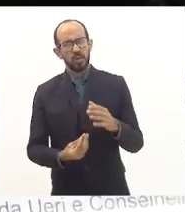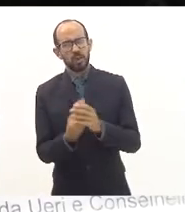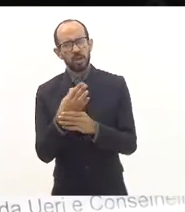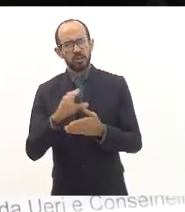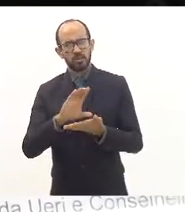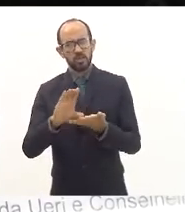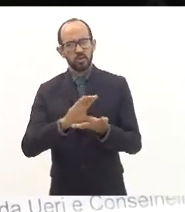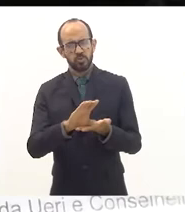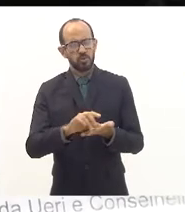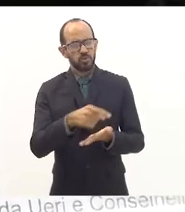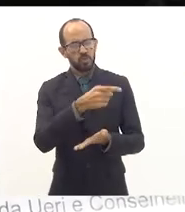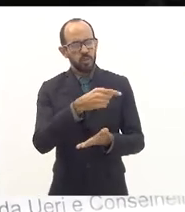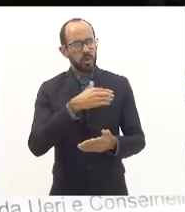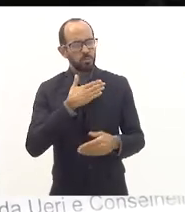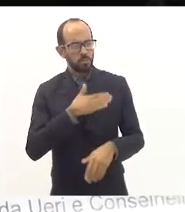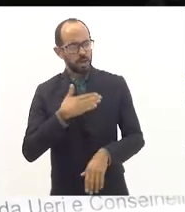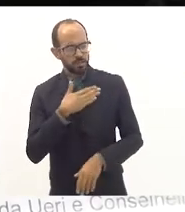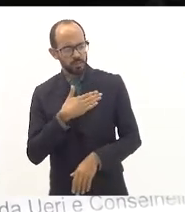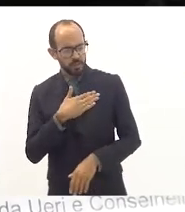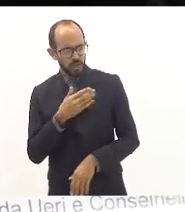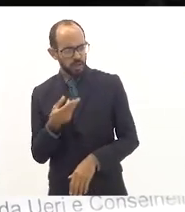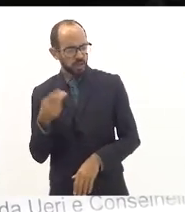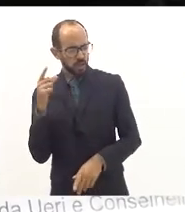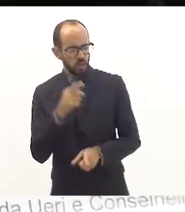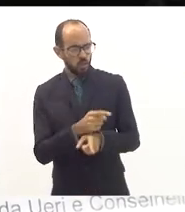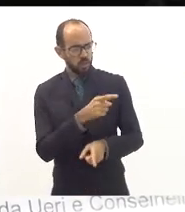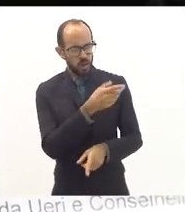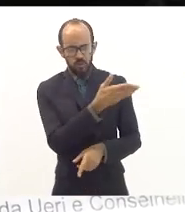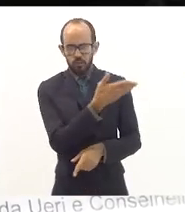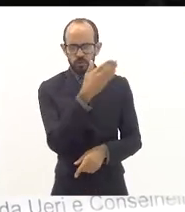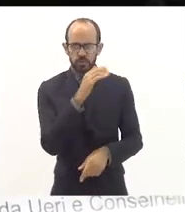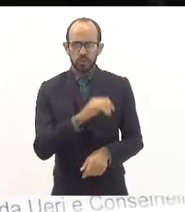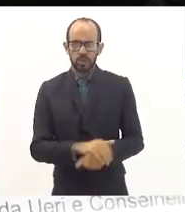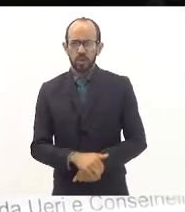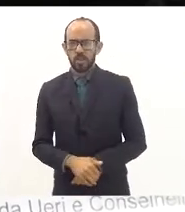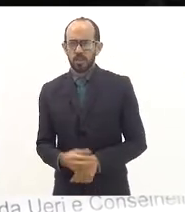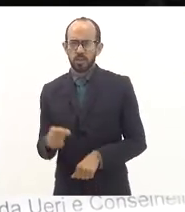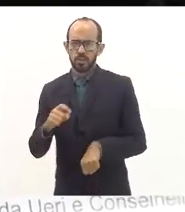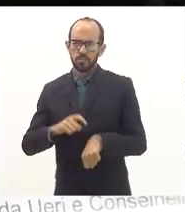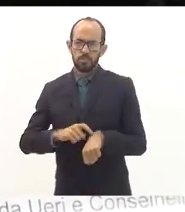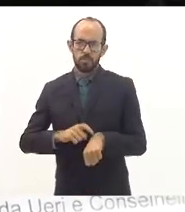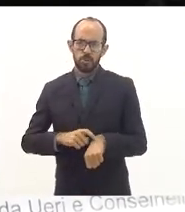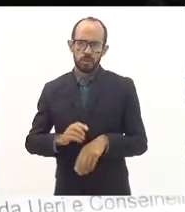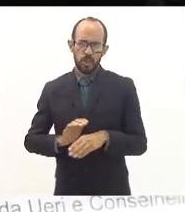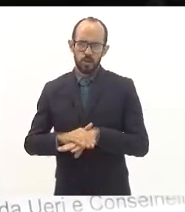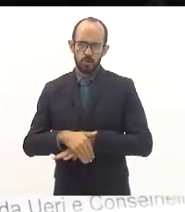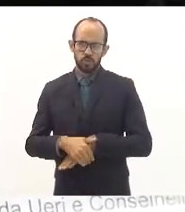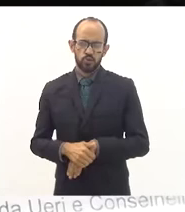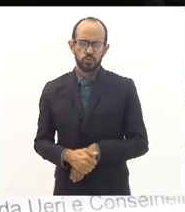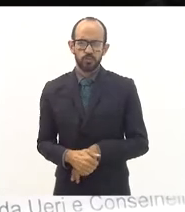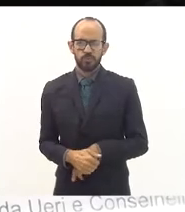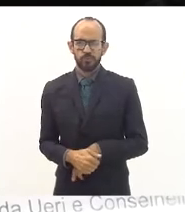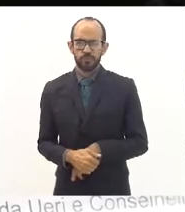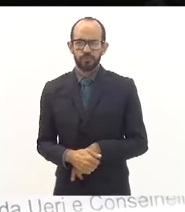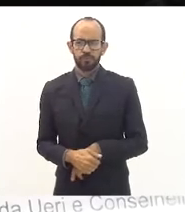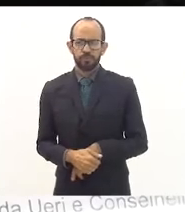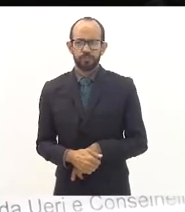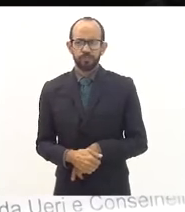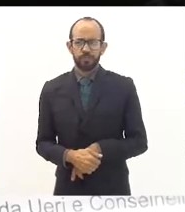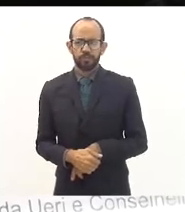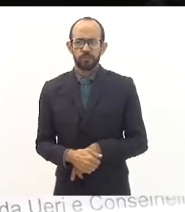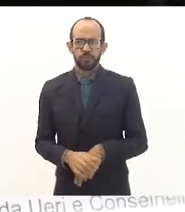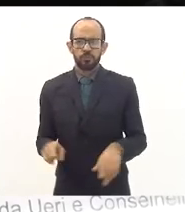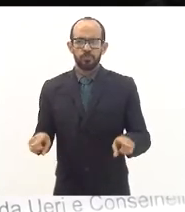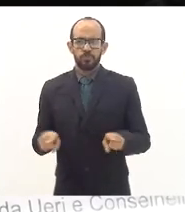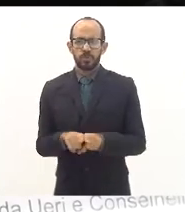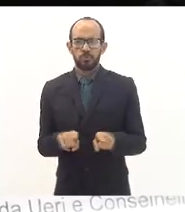prazer, uma grande honra poder rever esse dileto amigo nesta noite. Assim também o